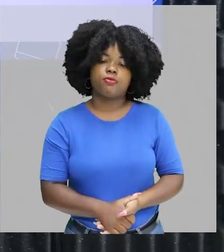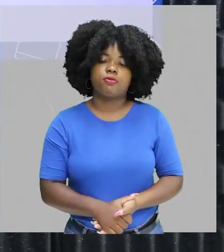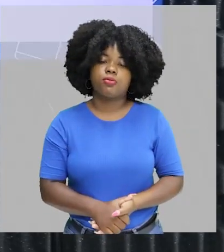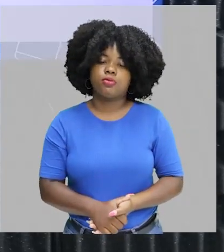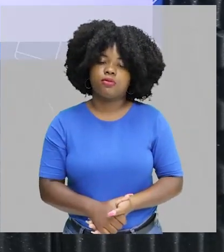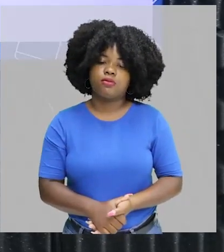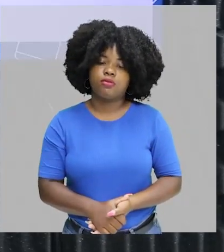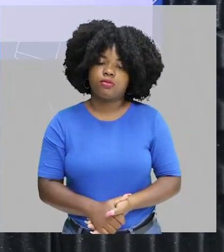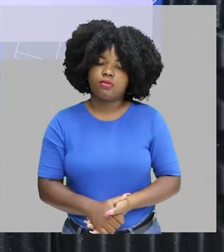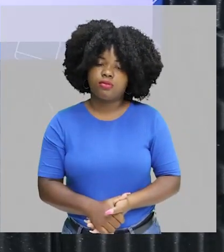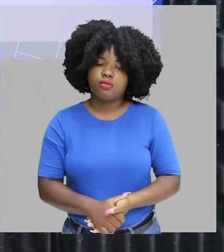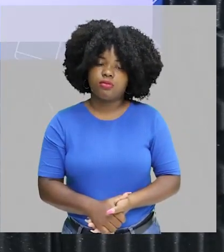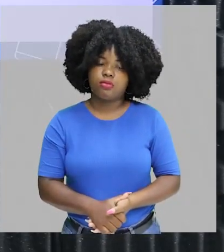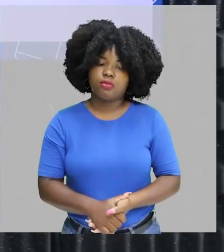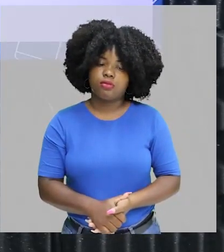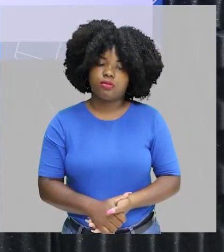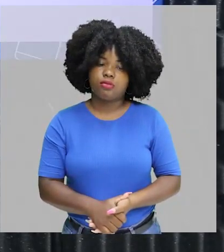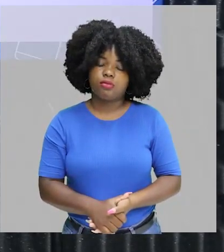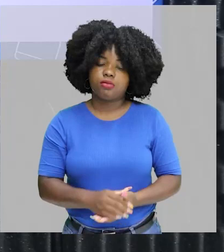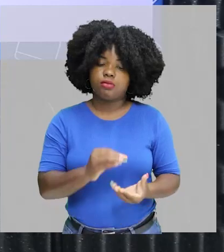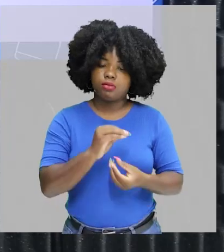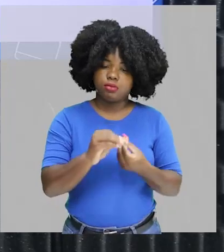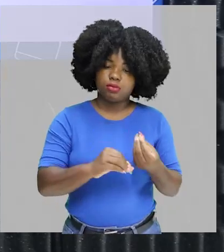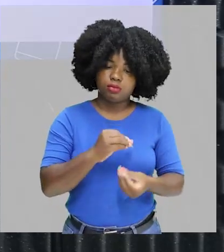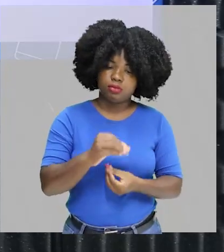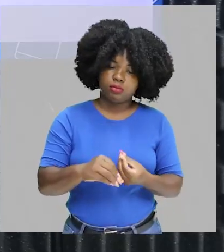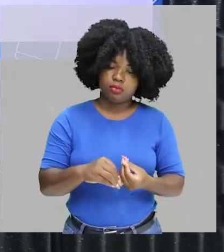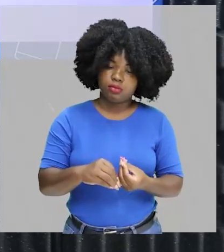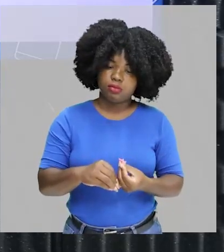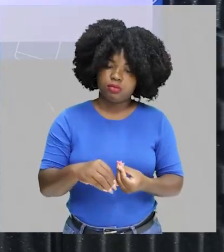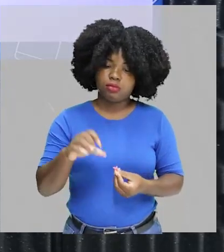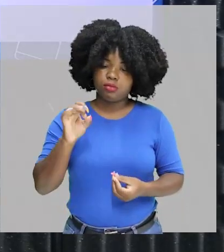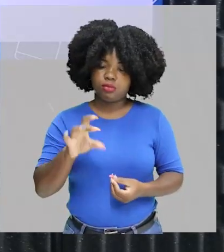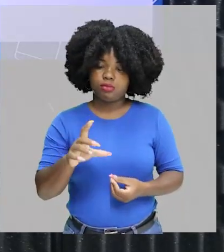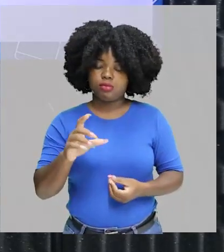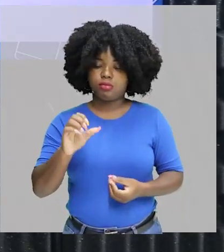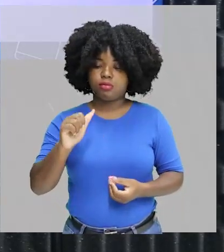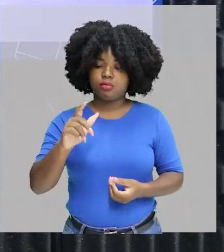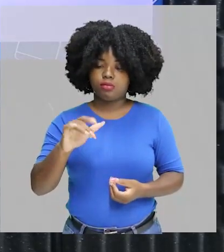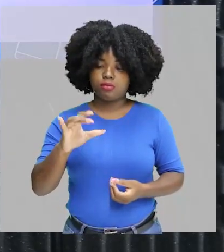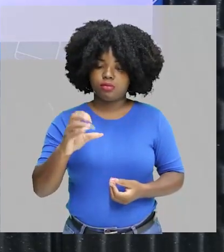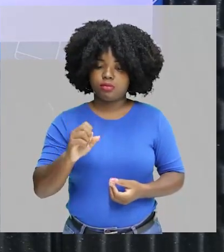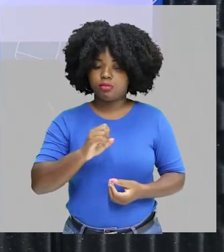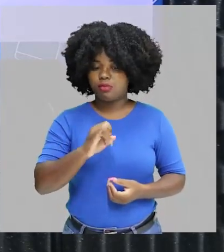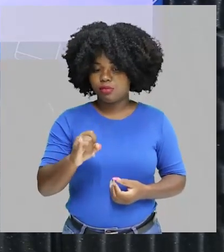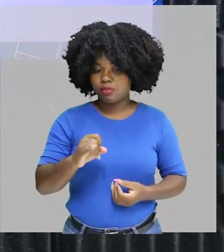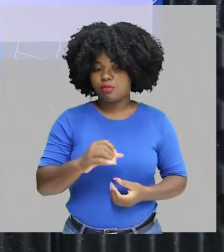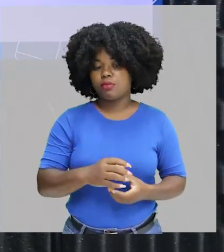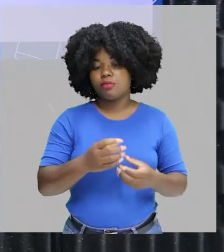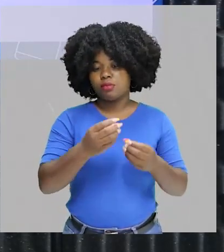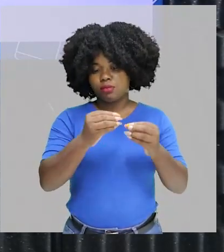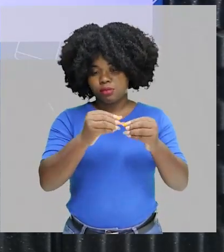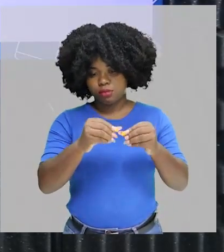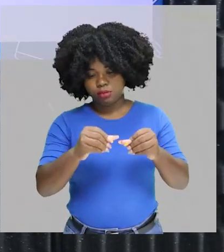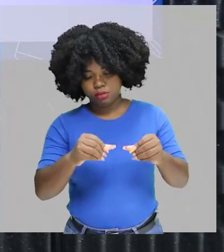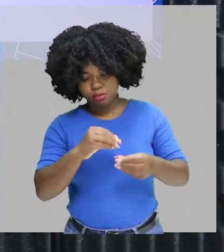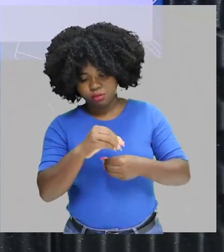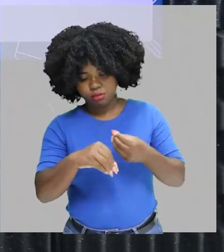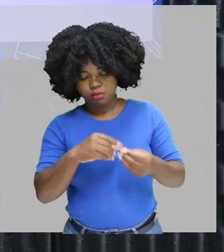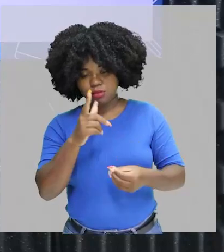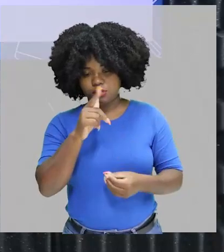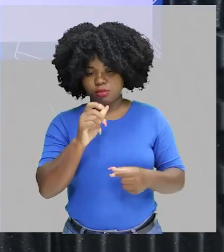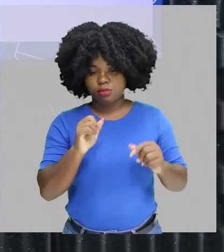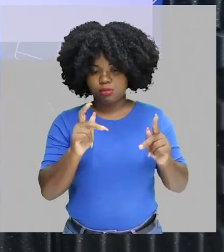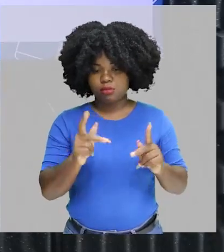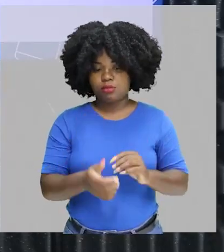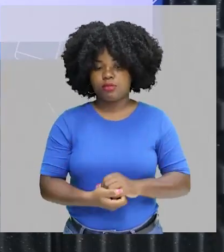hidrogênio, certo? Essas substâncias só vão ser ácidos quando elas estiverem dissolvidas em água. Só um parênteses, tá